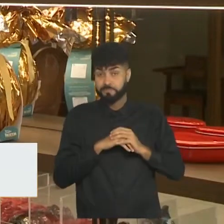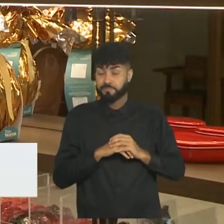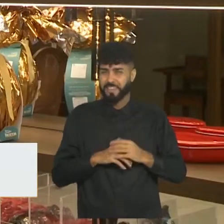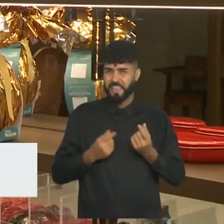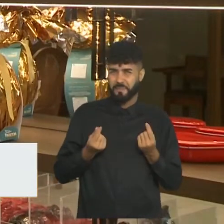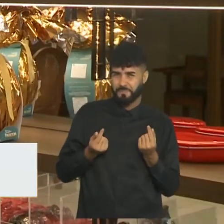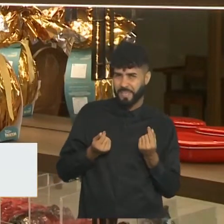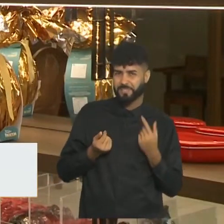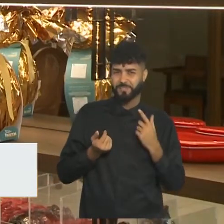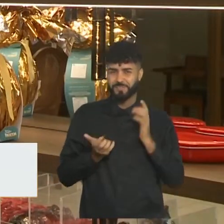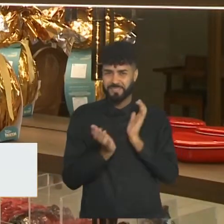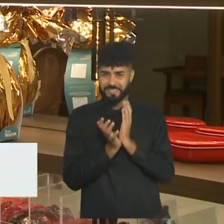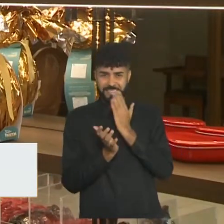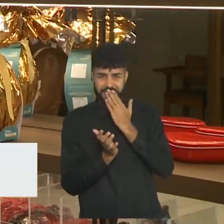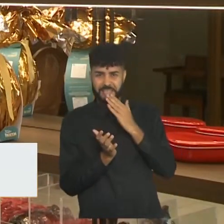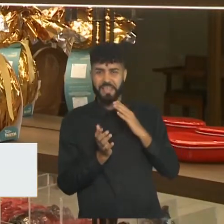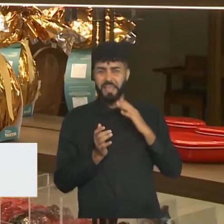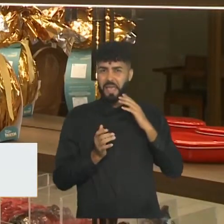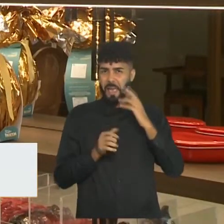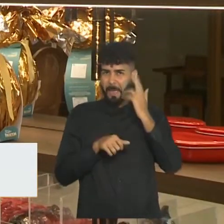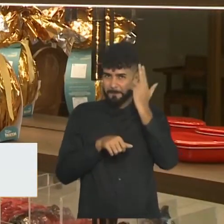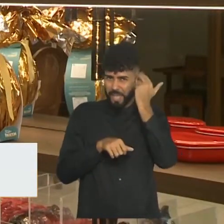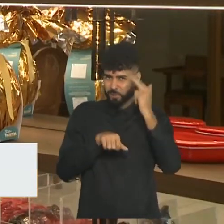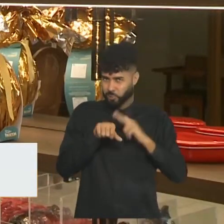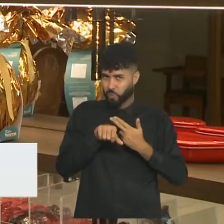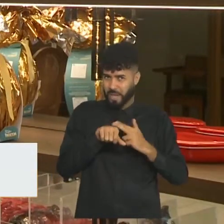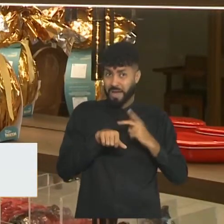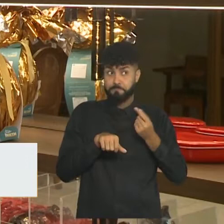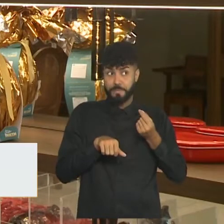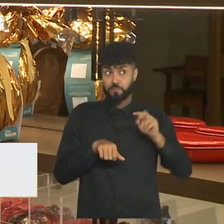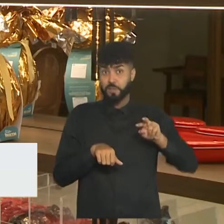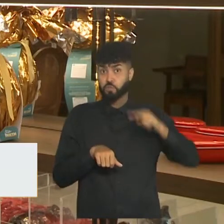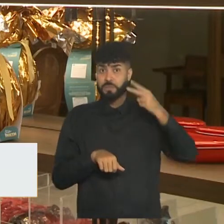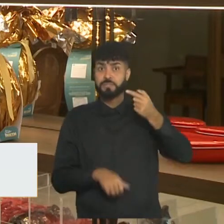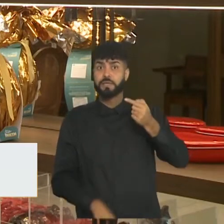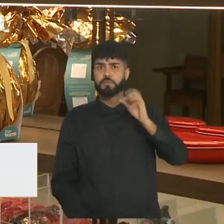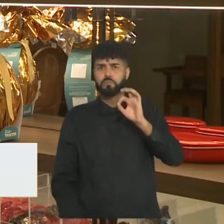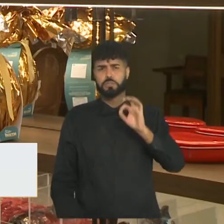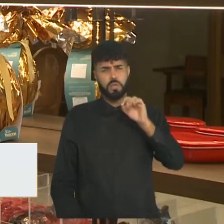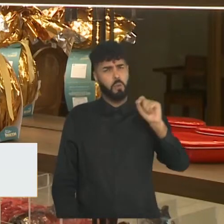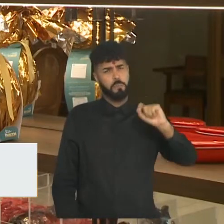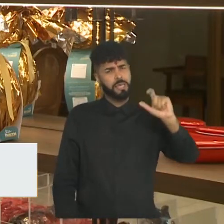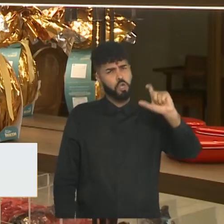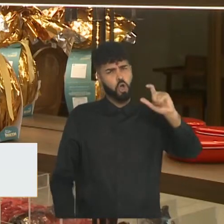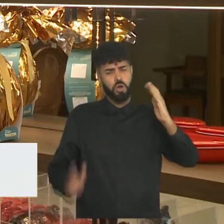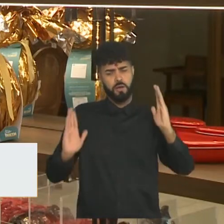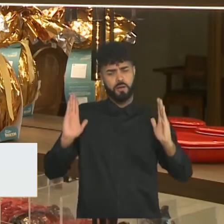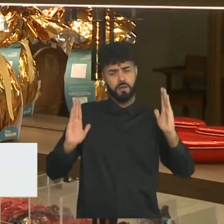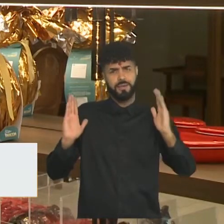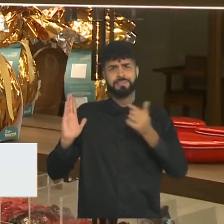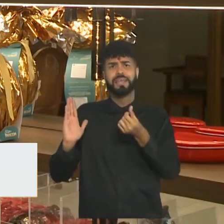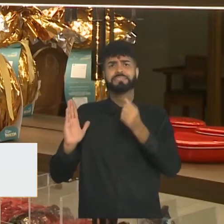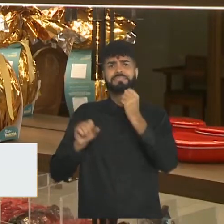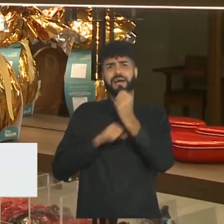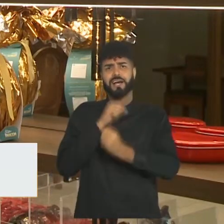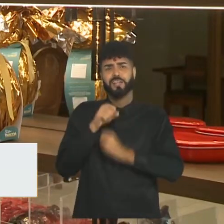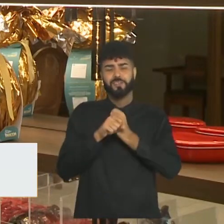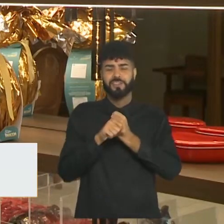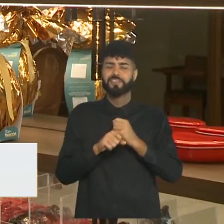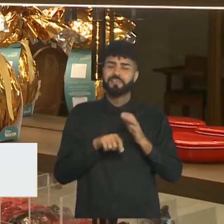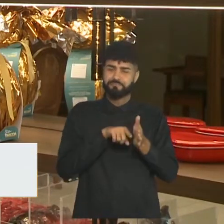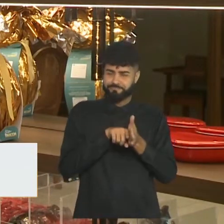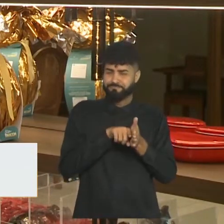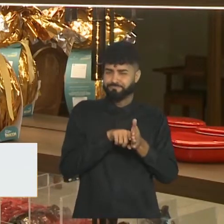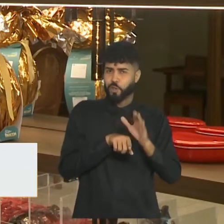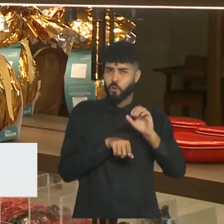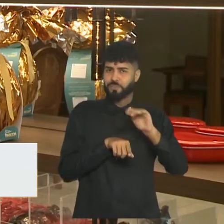da época de Páscoa devem subir 7%. É a maior alta em 6 anos. A estimativa da Confederação Nacional